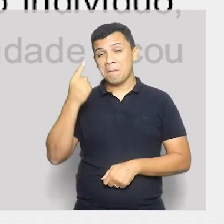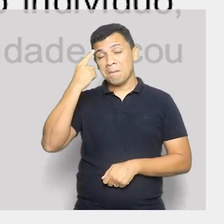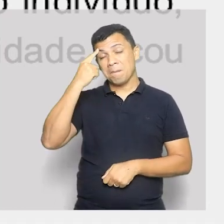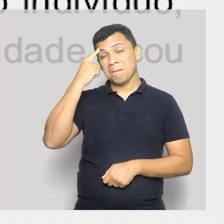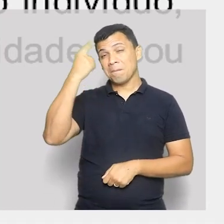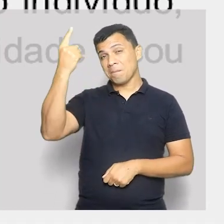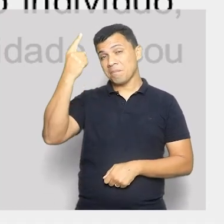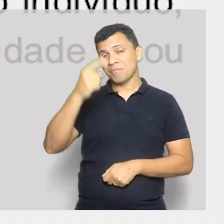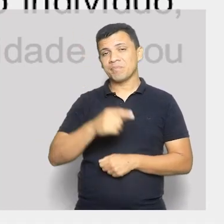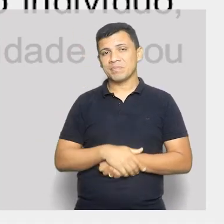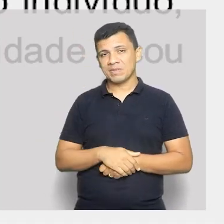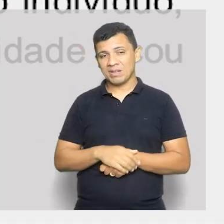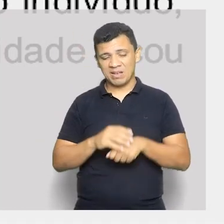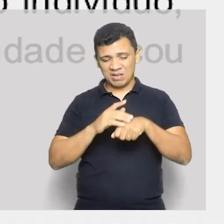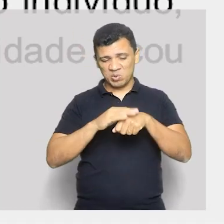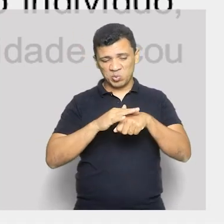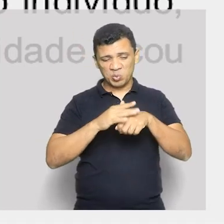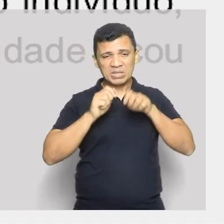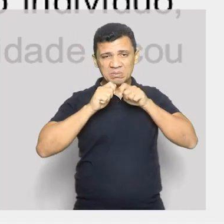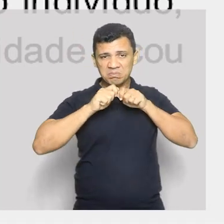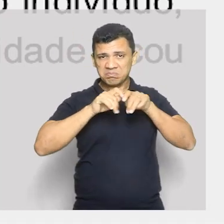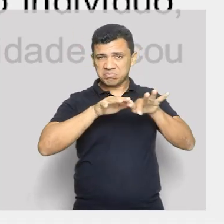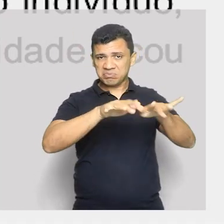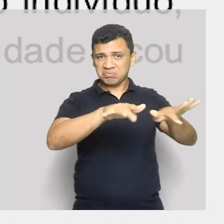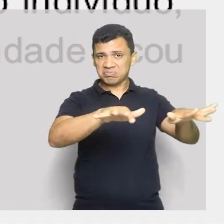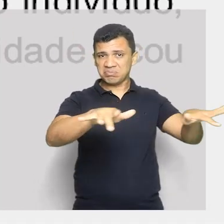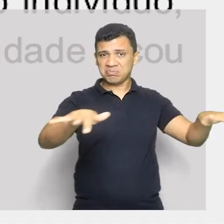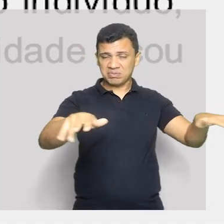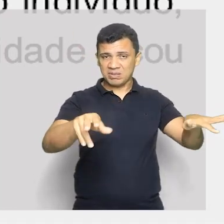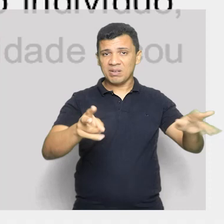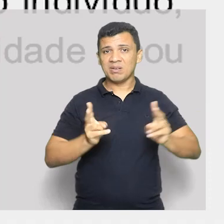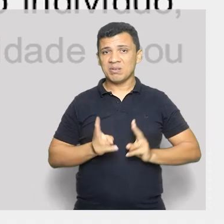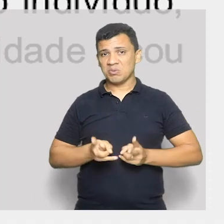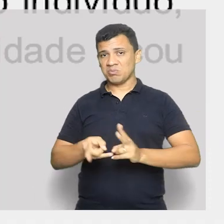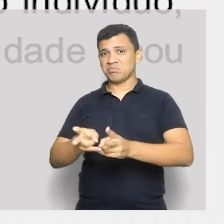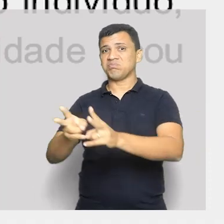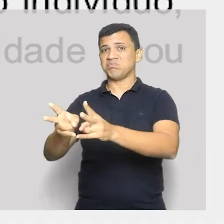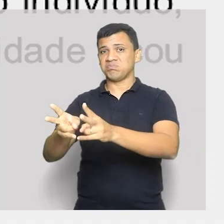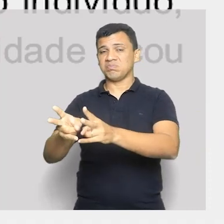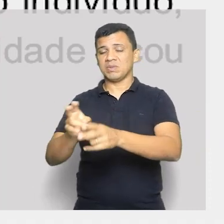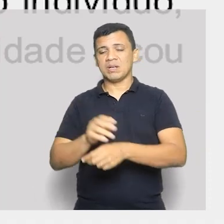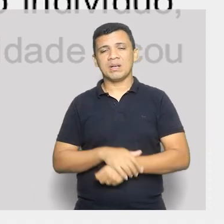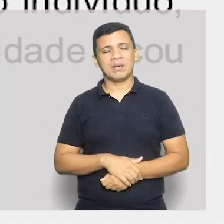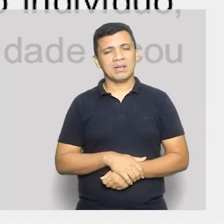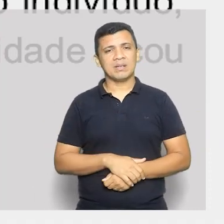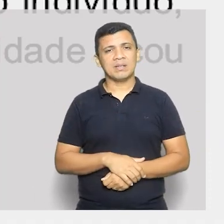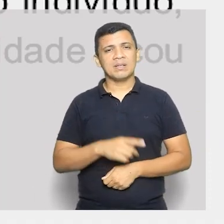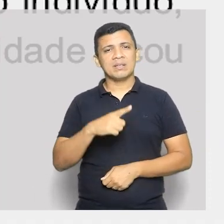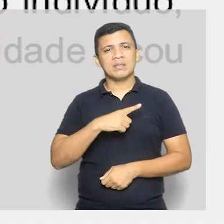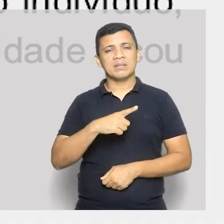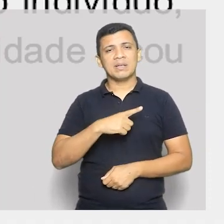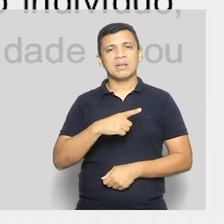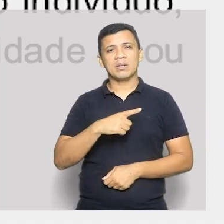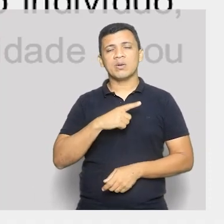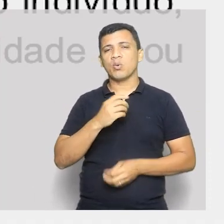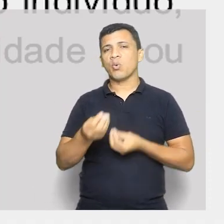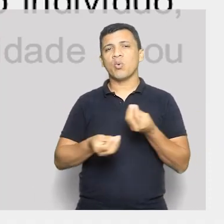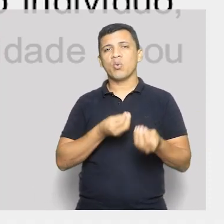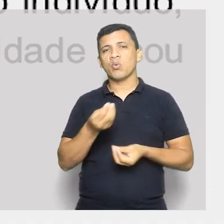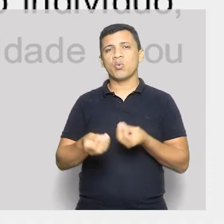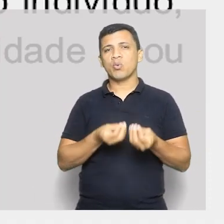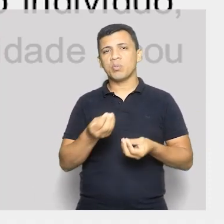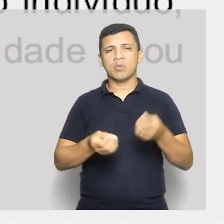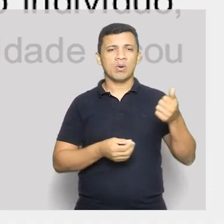Supondo que a epidemia tenha prosseguindo esse ritmo, a partir do comportamento